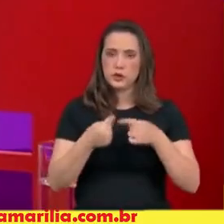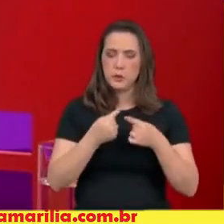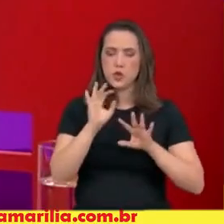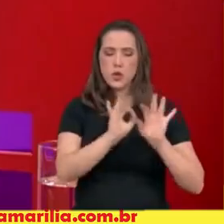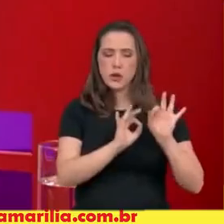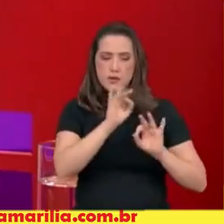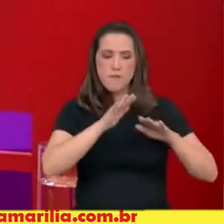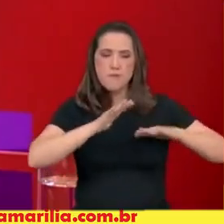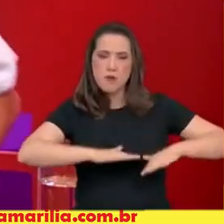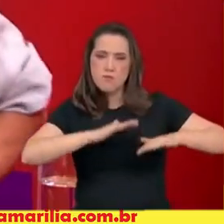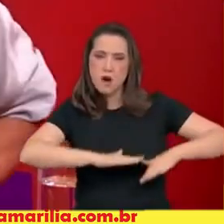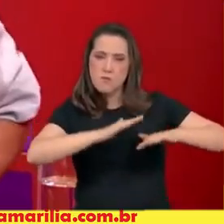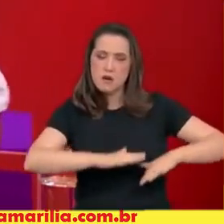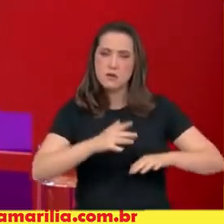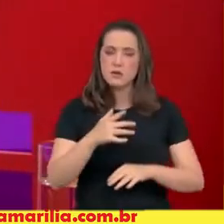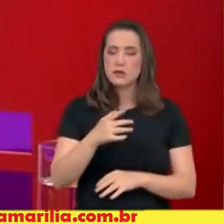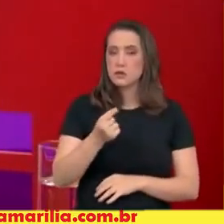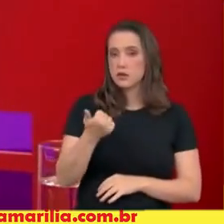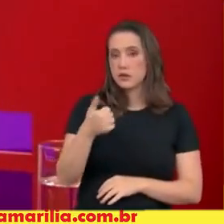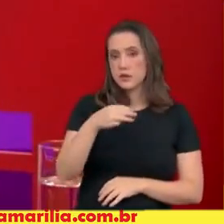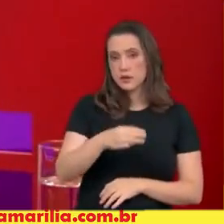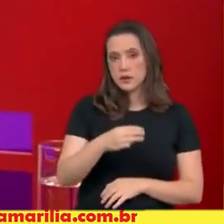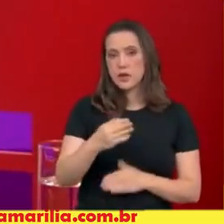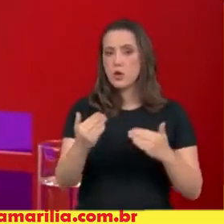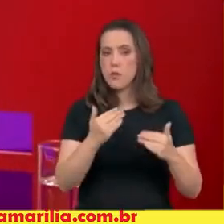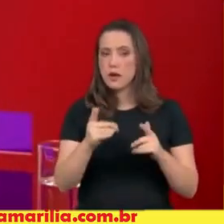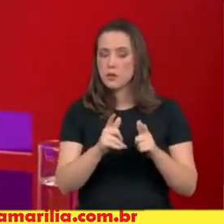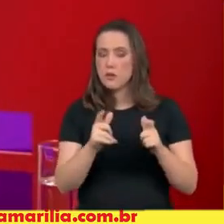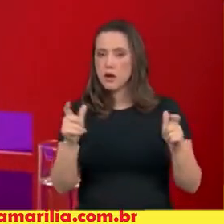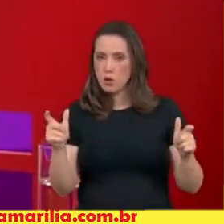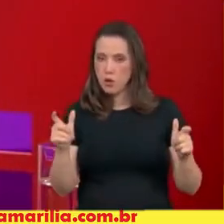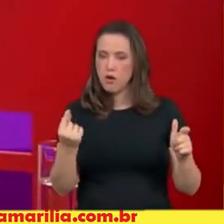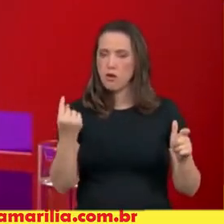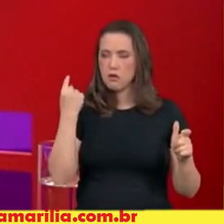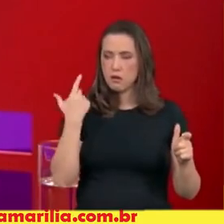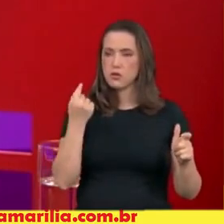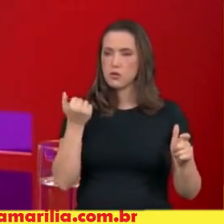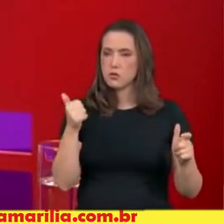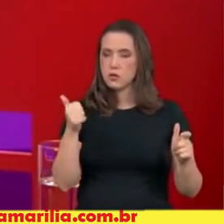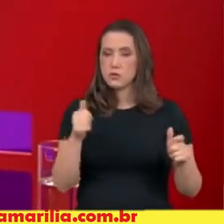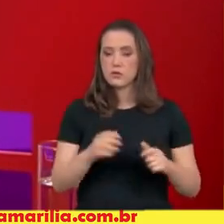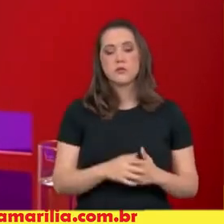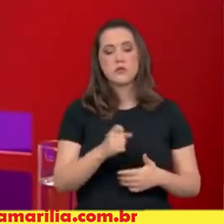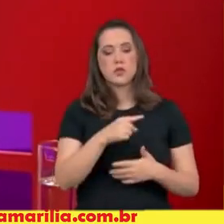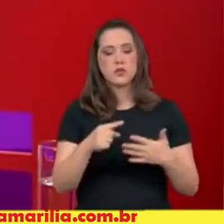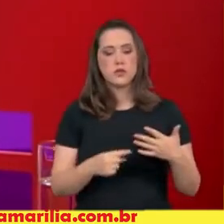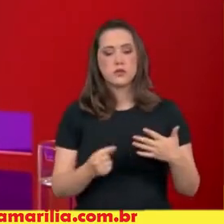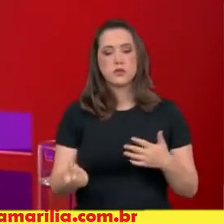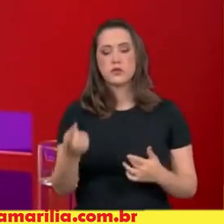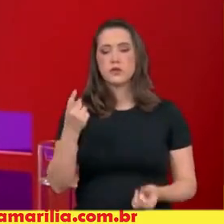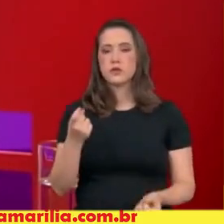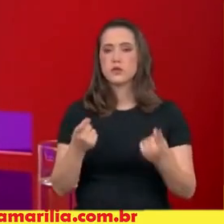manifestações em 2013, que na verdade são maiores do que as manifestações em 2011, algumas coisas estranhas aparecem